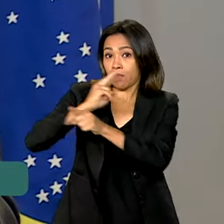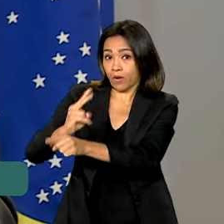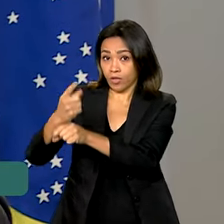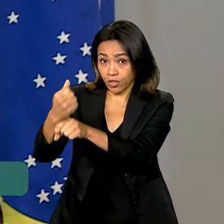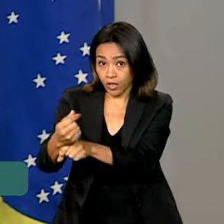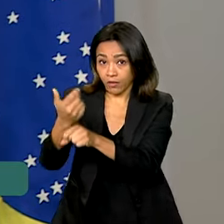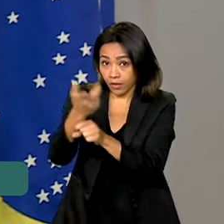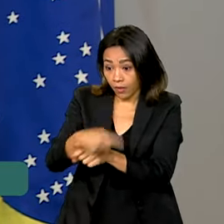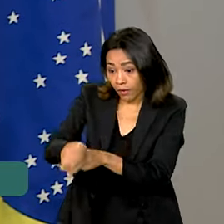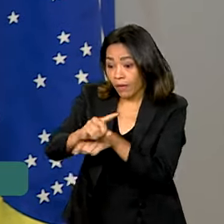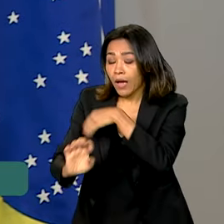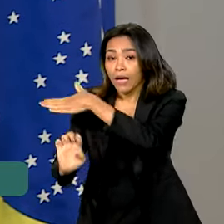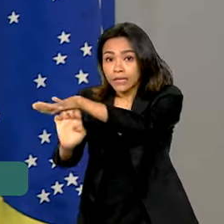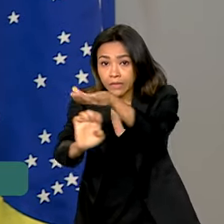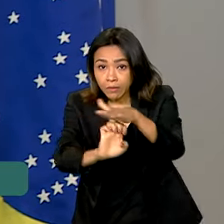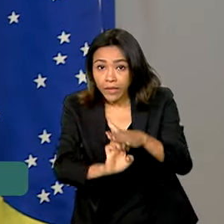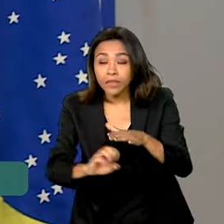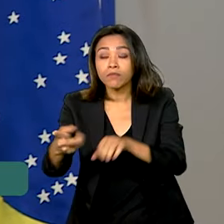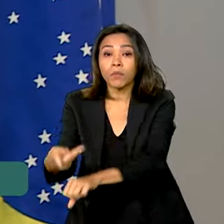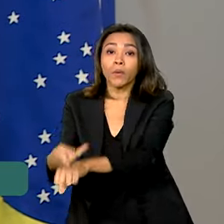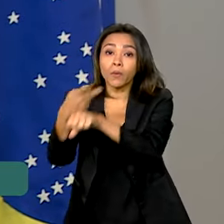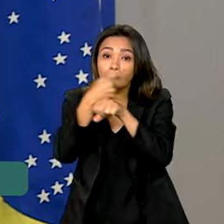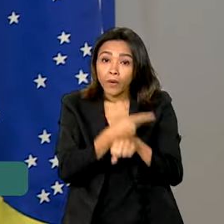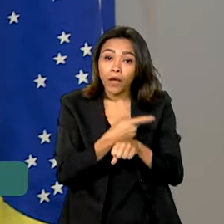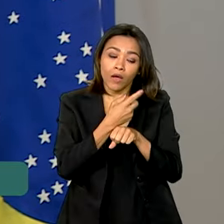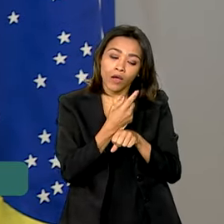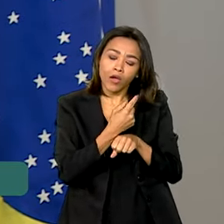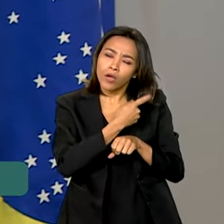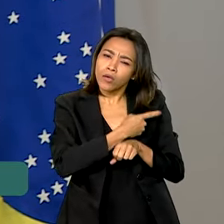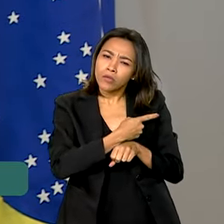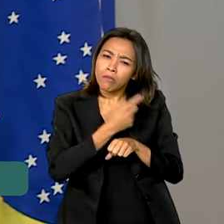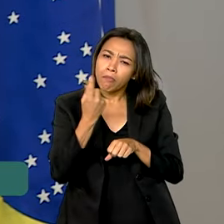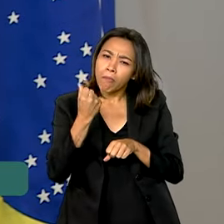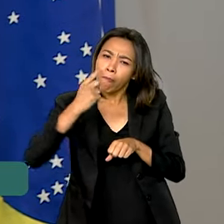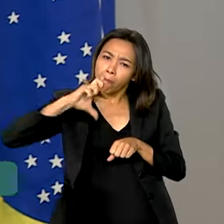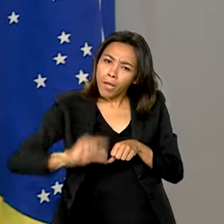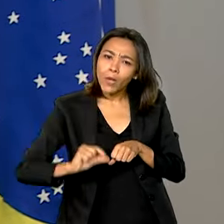empresário vai poder tomar um dinheiro mais barato através do LCD.